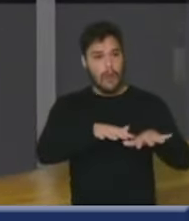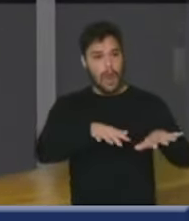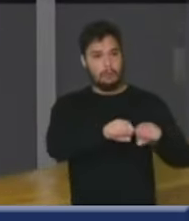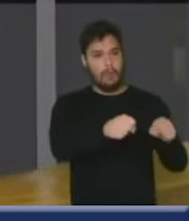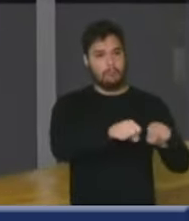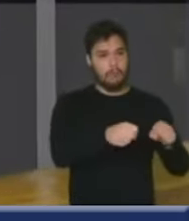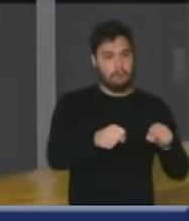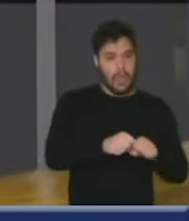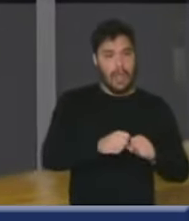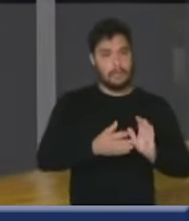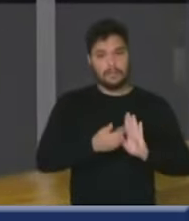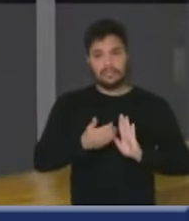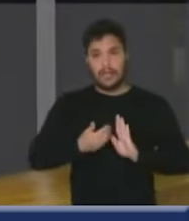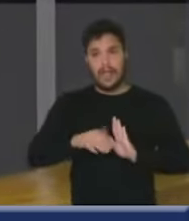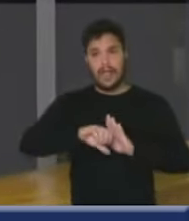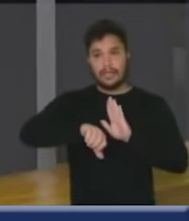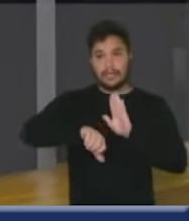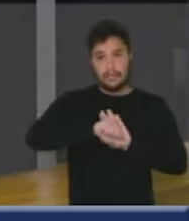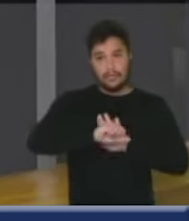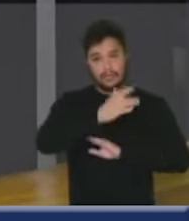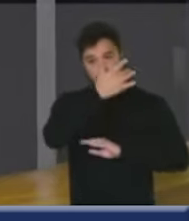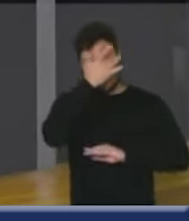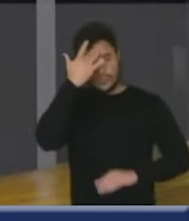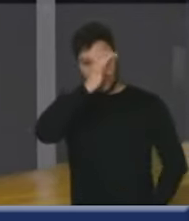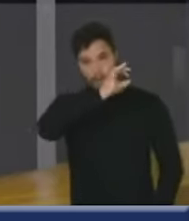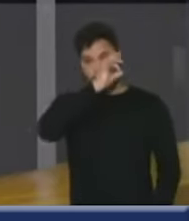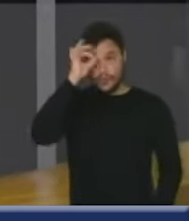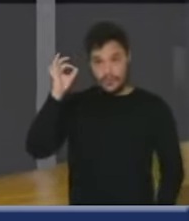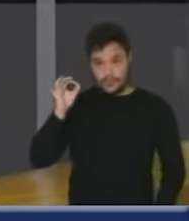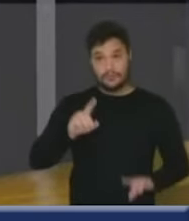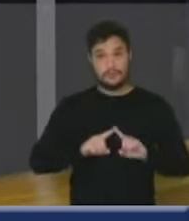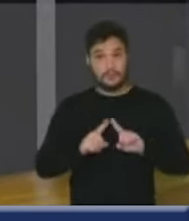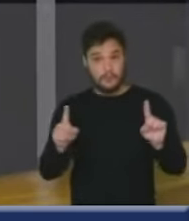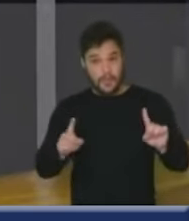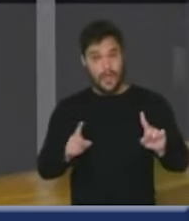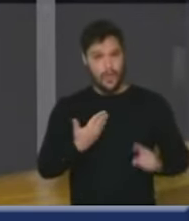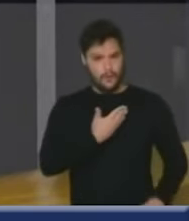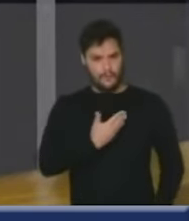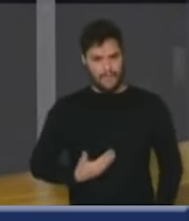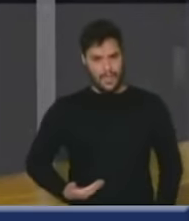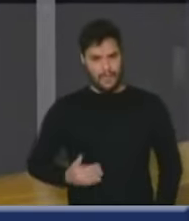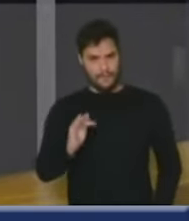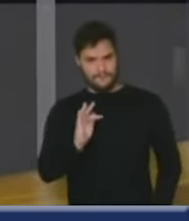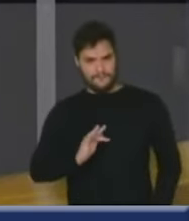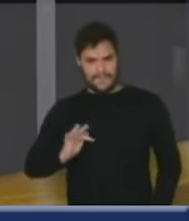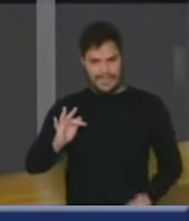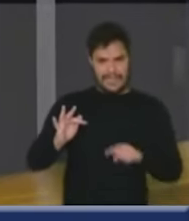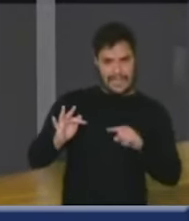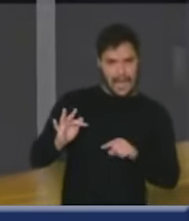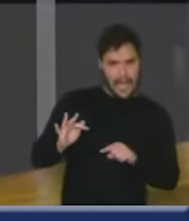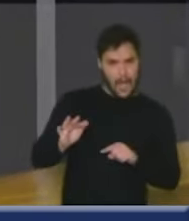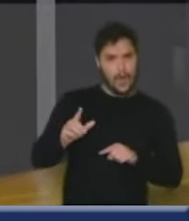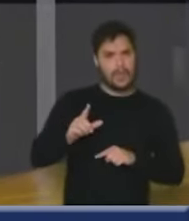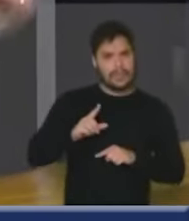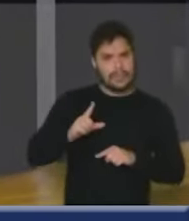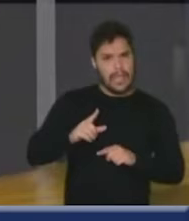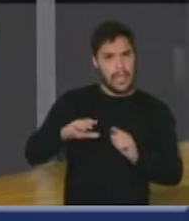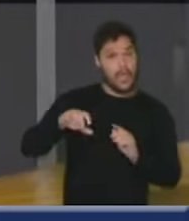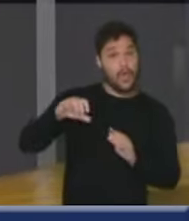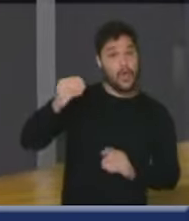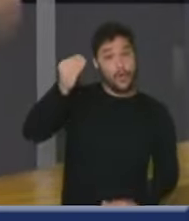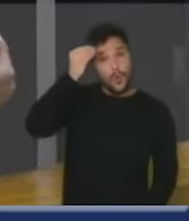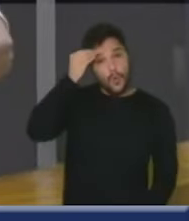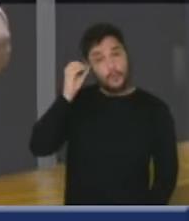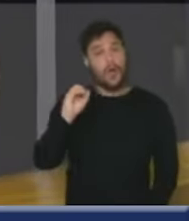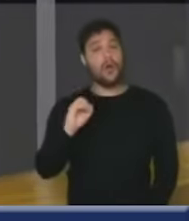e vê se o governo federal tem negligência se foi oportunismo para que aquilo acontecesse